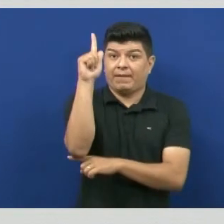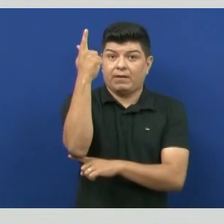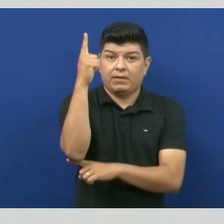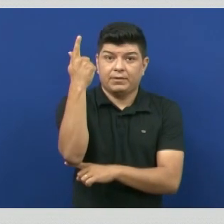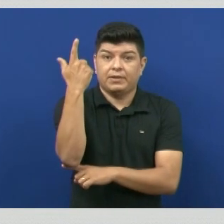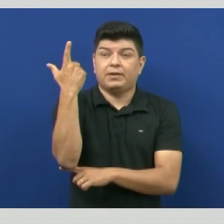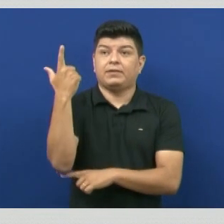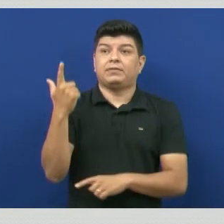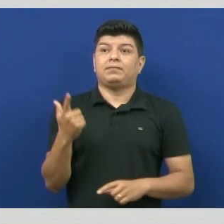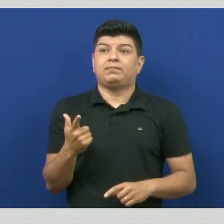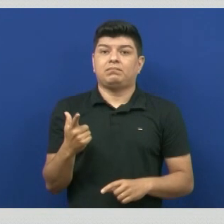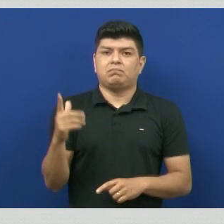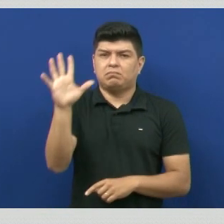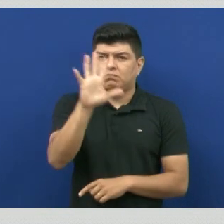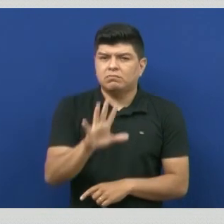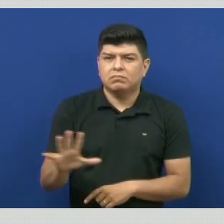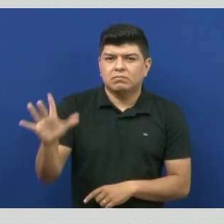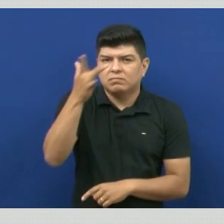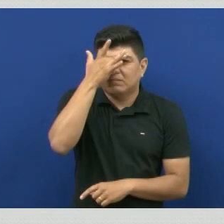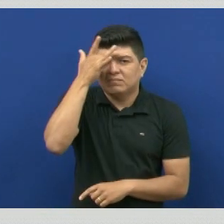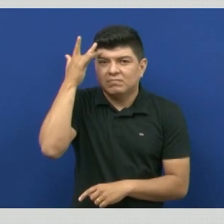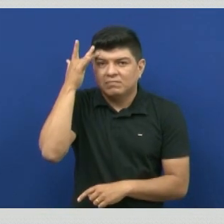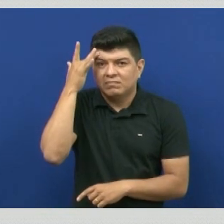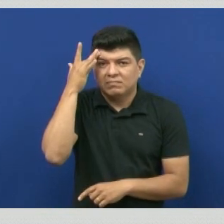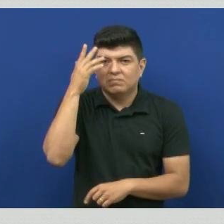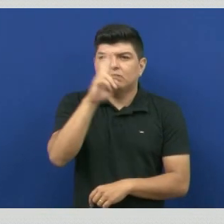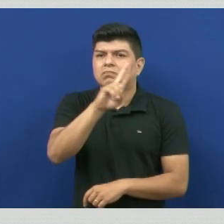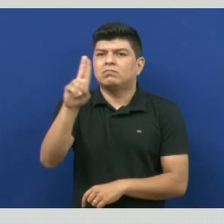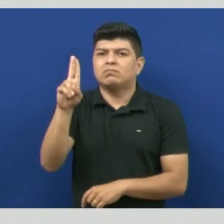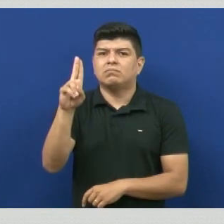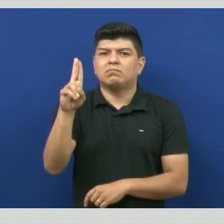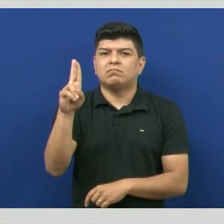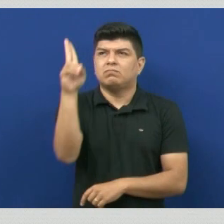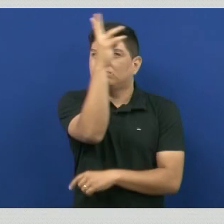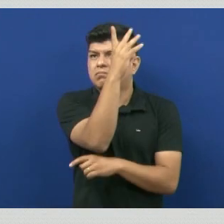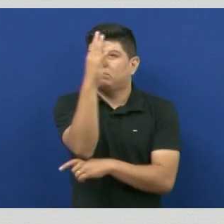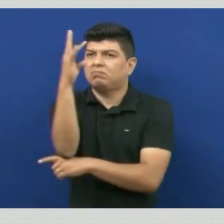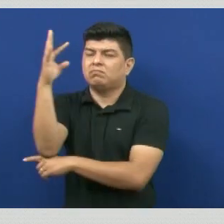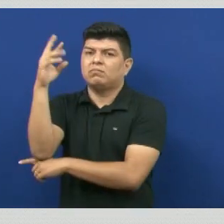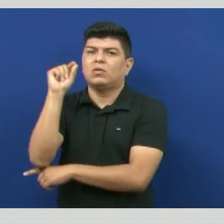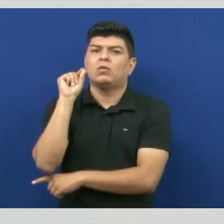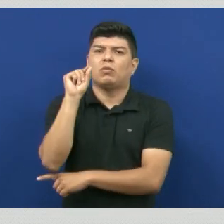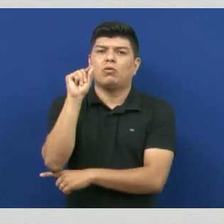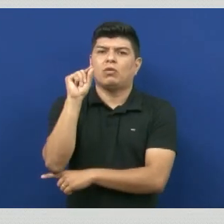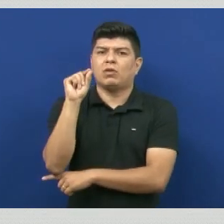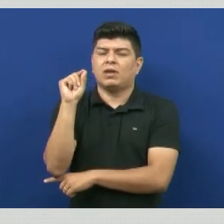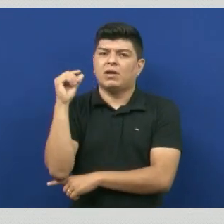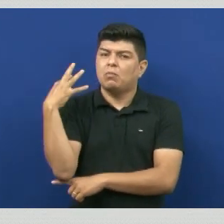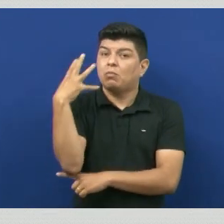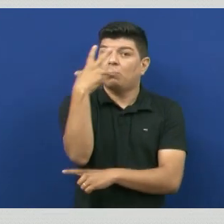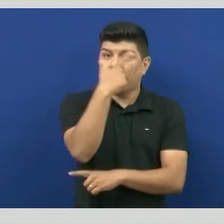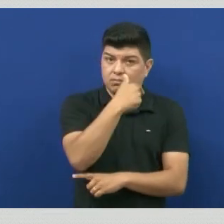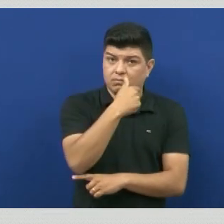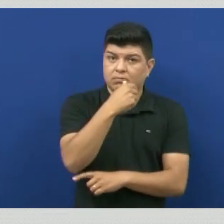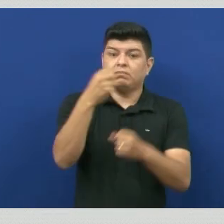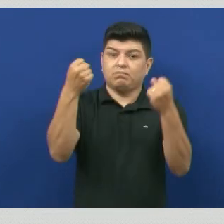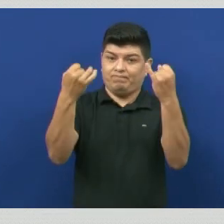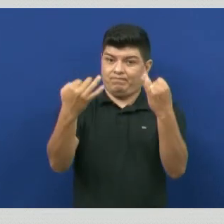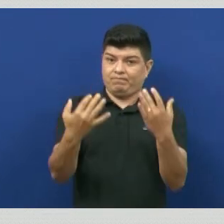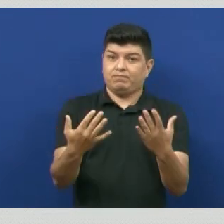geografia, em geral, as pessoas chamam de paisagem o que é bonito, tá? Como eu acabei de explicar. E